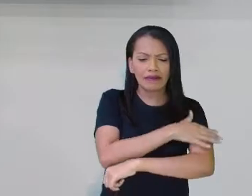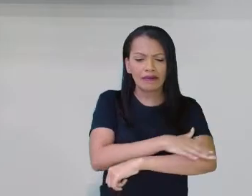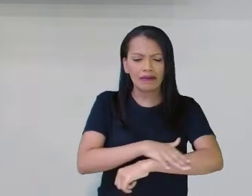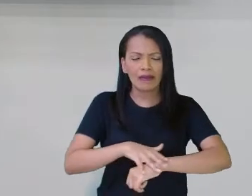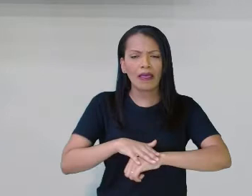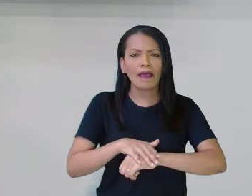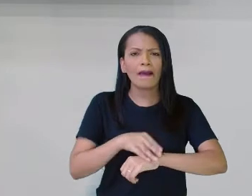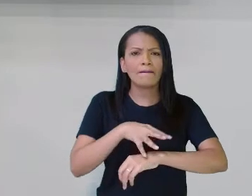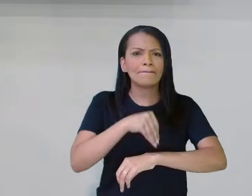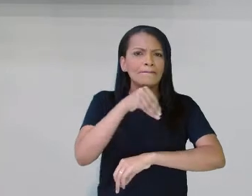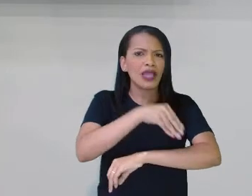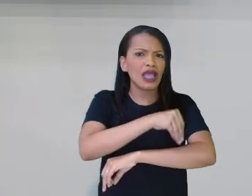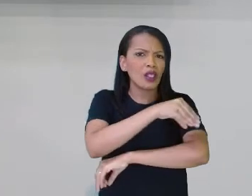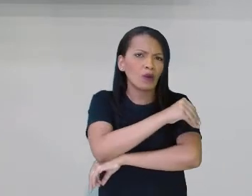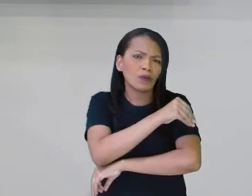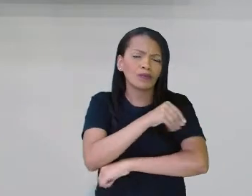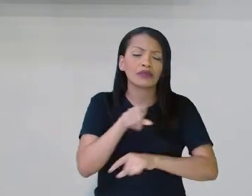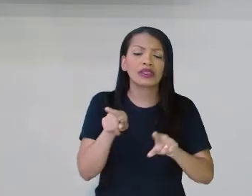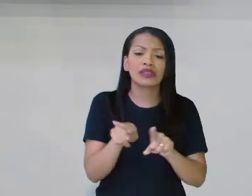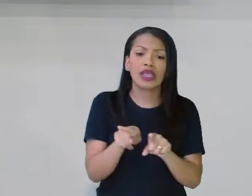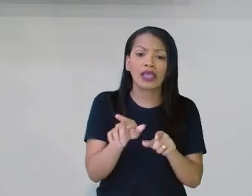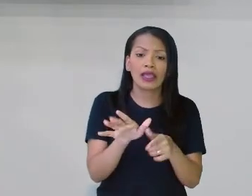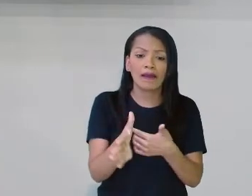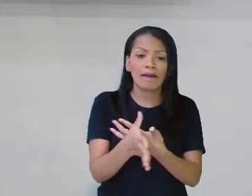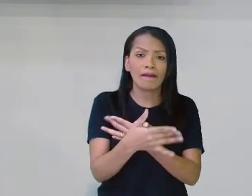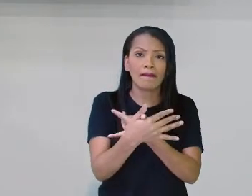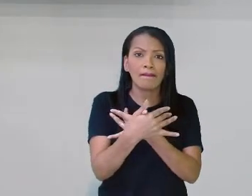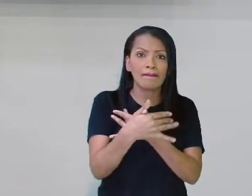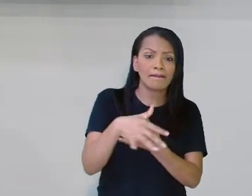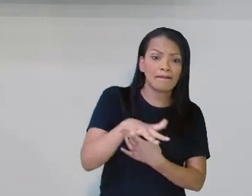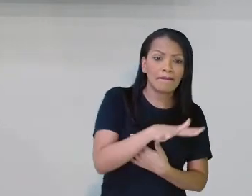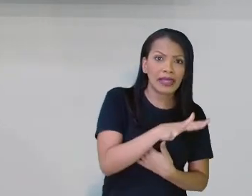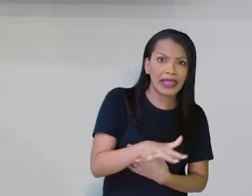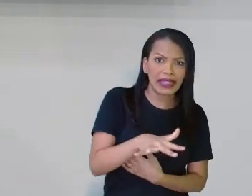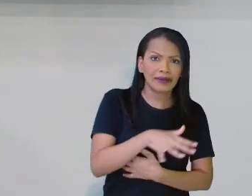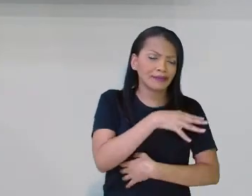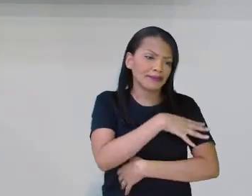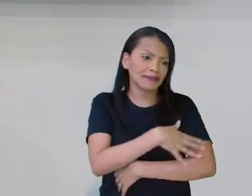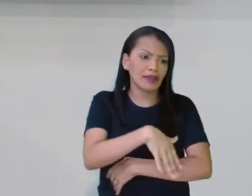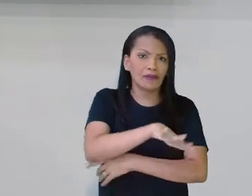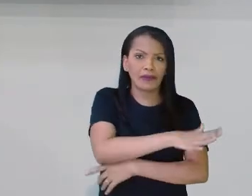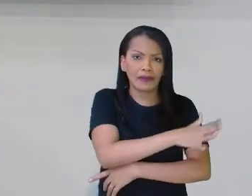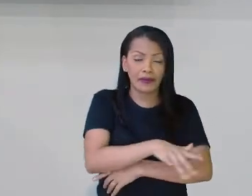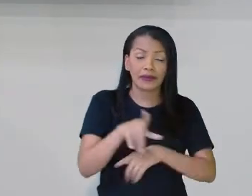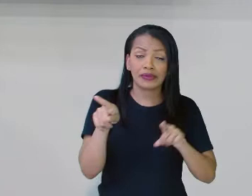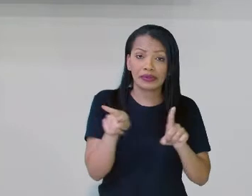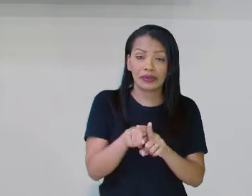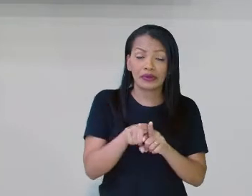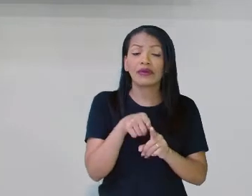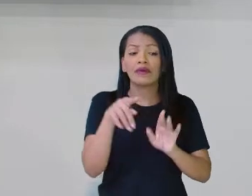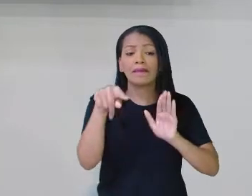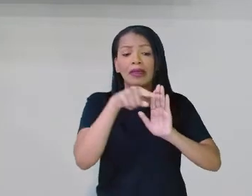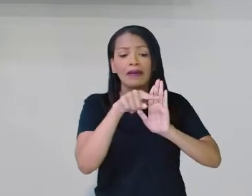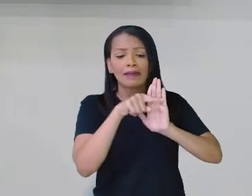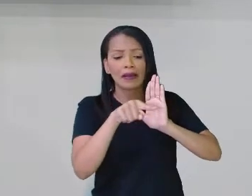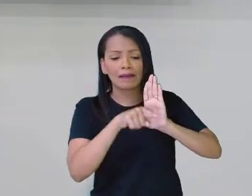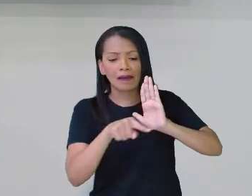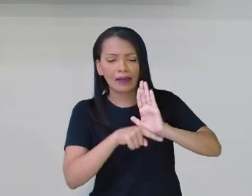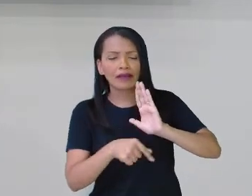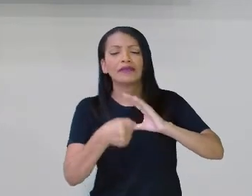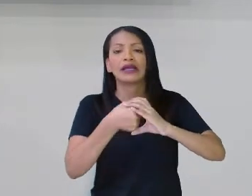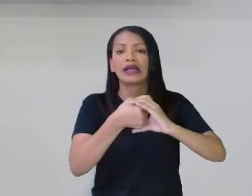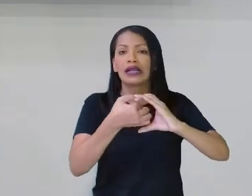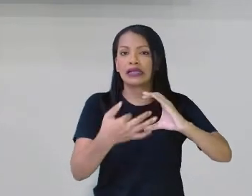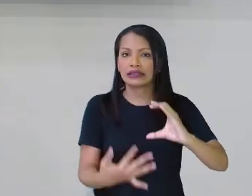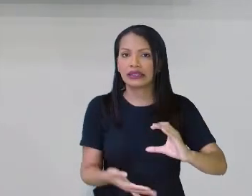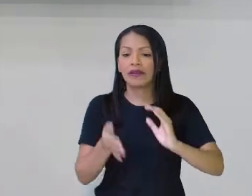pena, qual é a cobertura do seu corpo, entendeu? E aí a gente vai dizendo as características desse animal. É uma